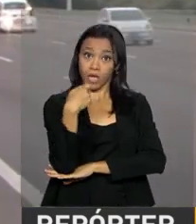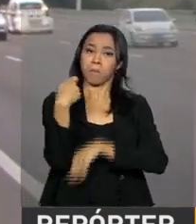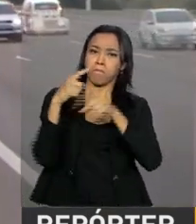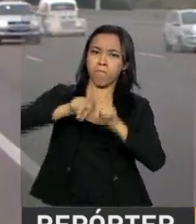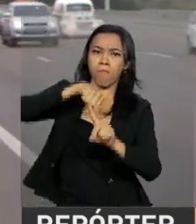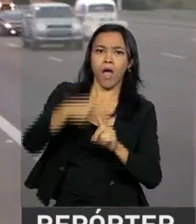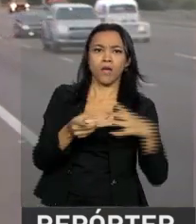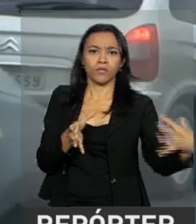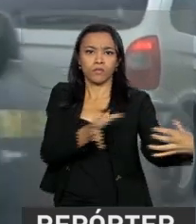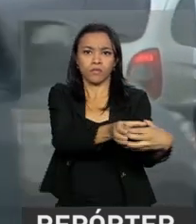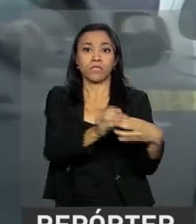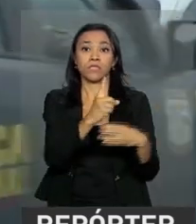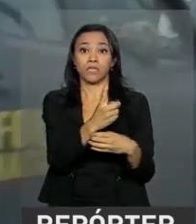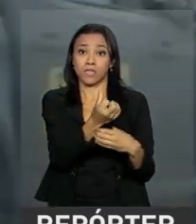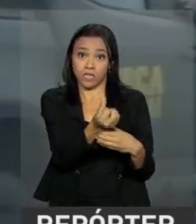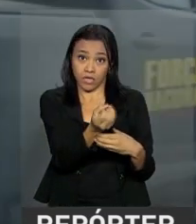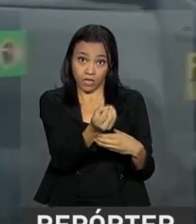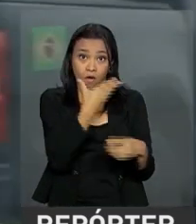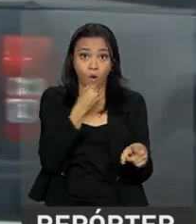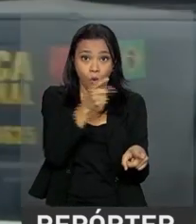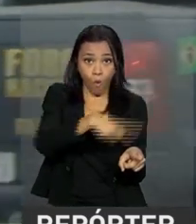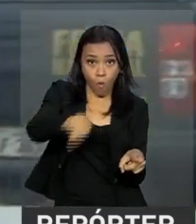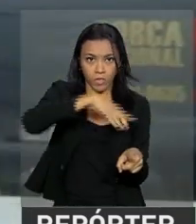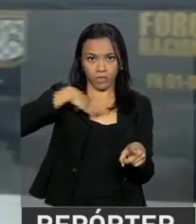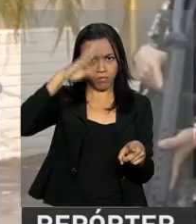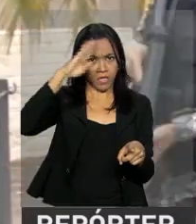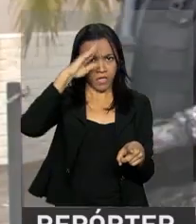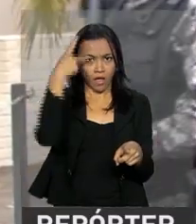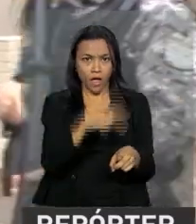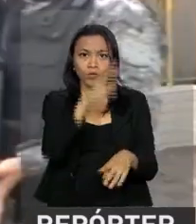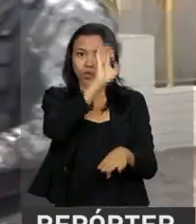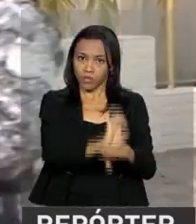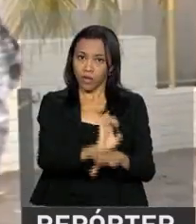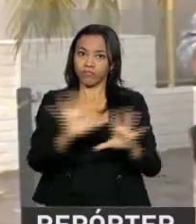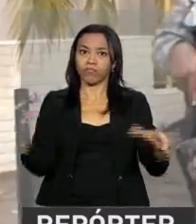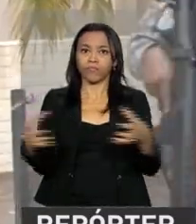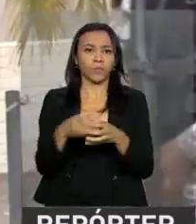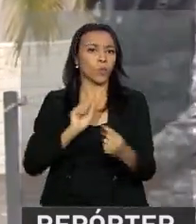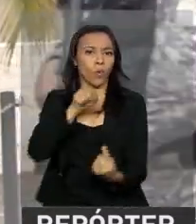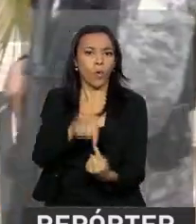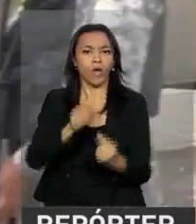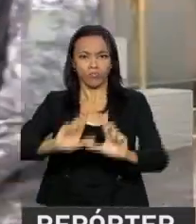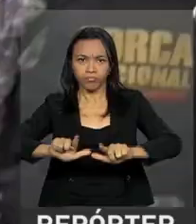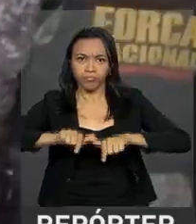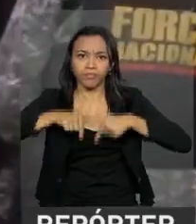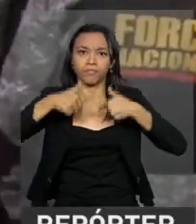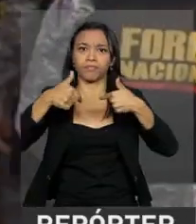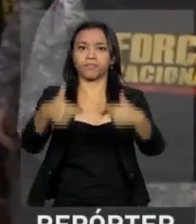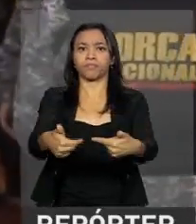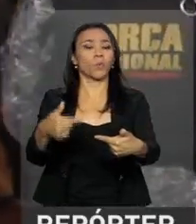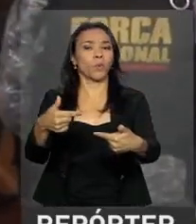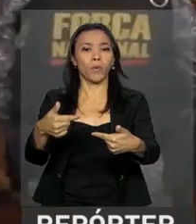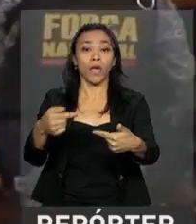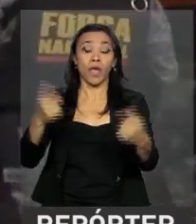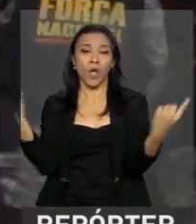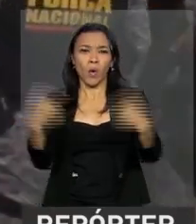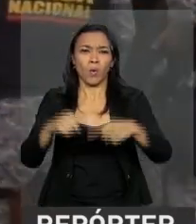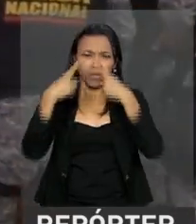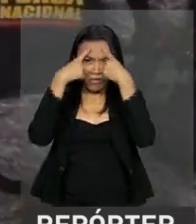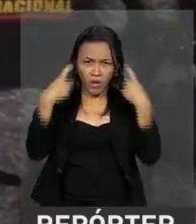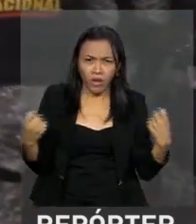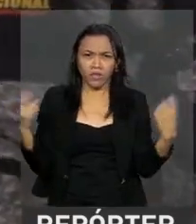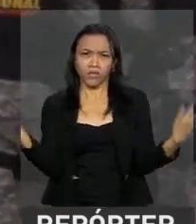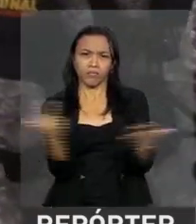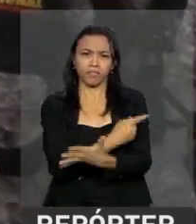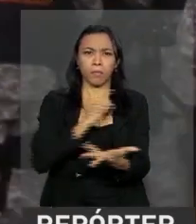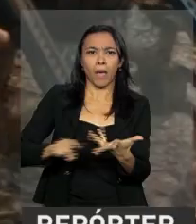outros 160 homens da Brigada Militar no Rio Grande do Sul para atuar na Operação Avante, que combate a